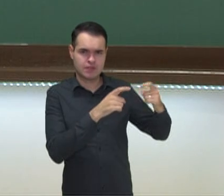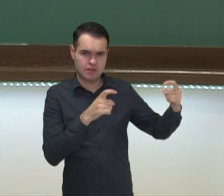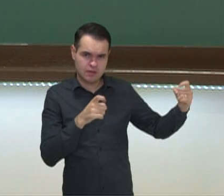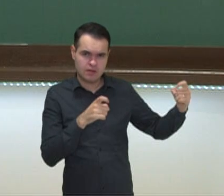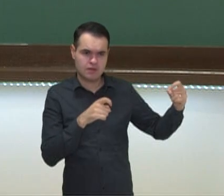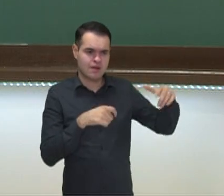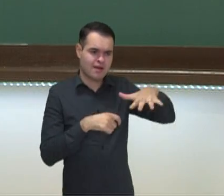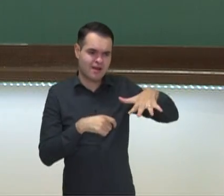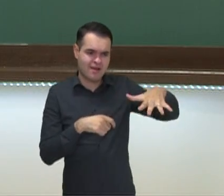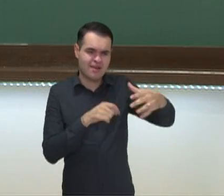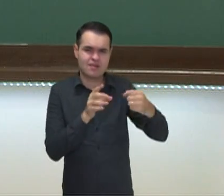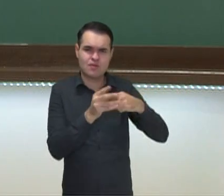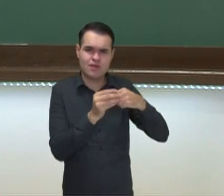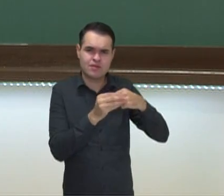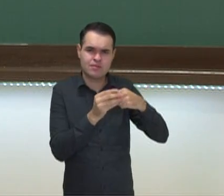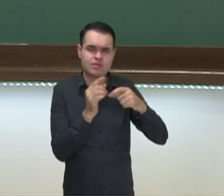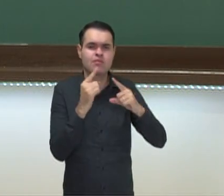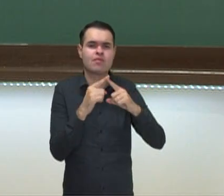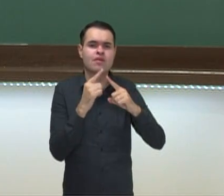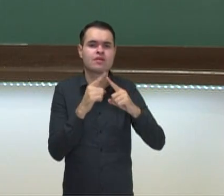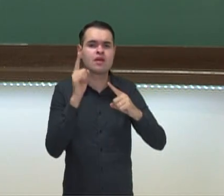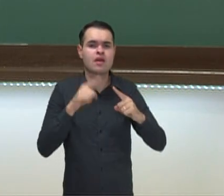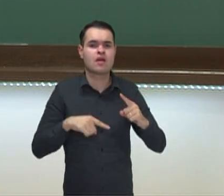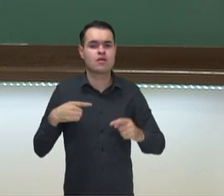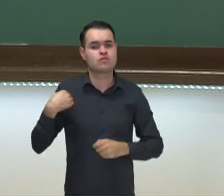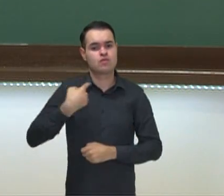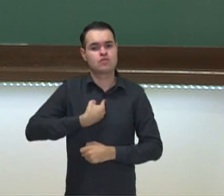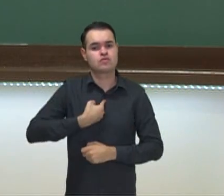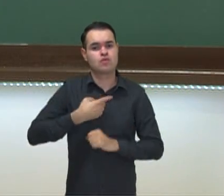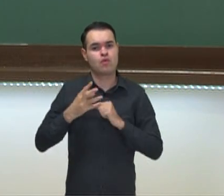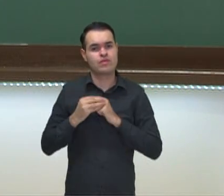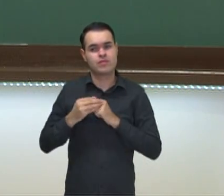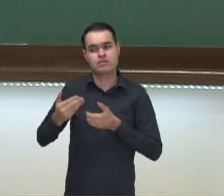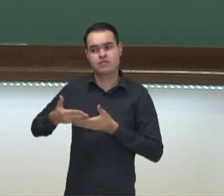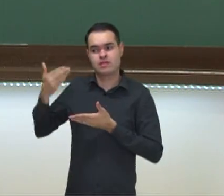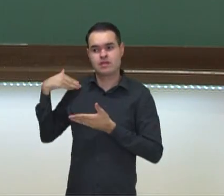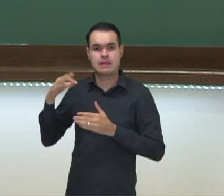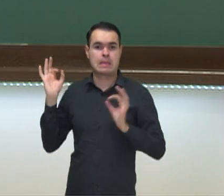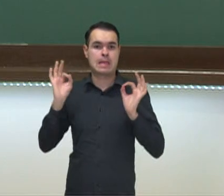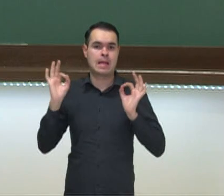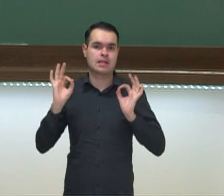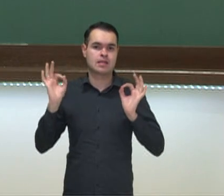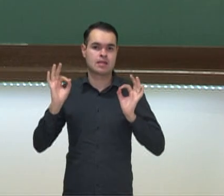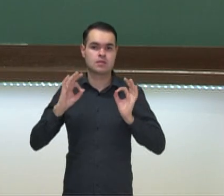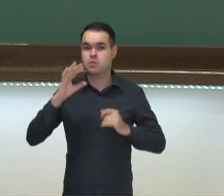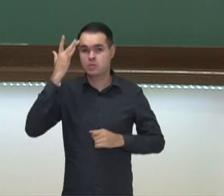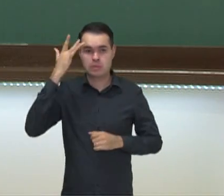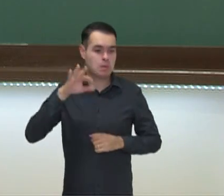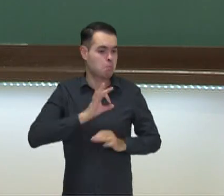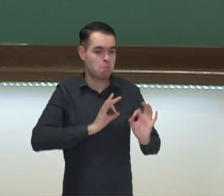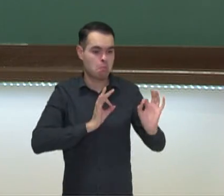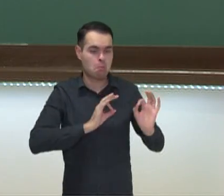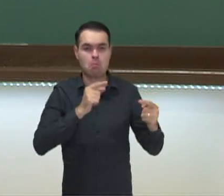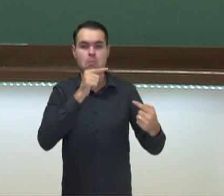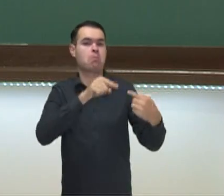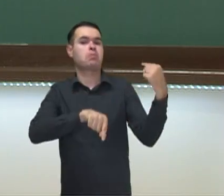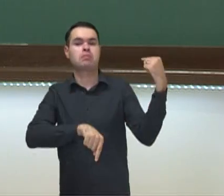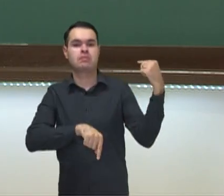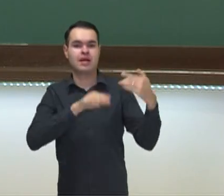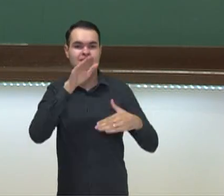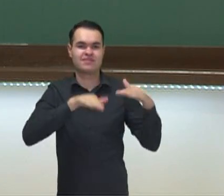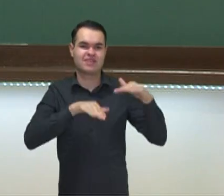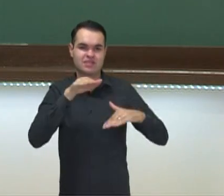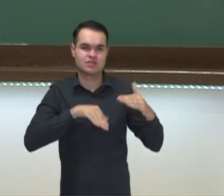conhecimento. Devido ao quê? Ao nosso conhecimento de mundo. Muitas vezes não sabemos muito daquela área e um texto, às vezes,